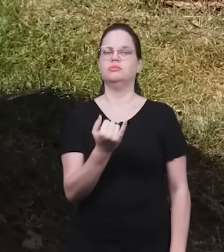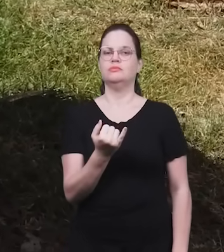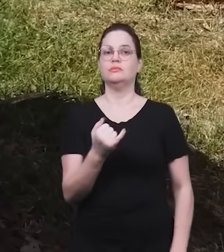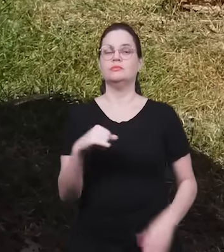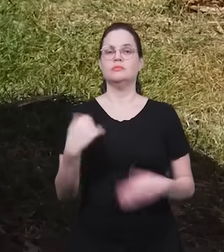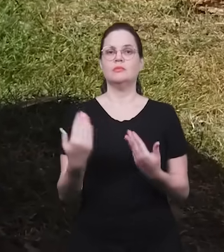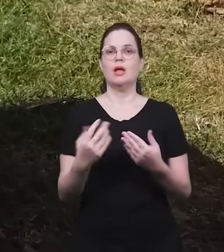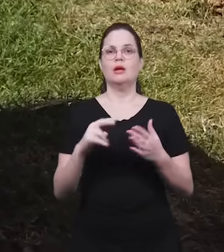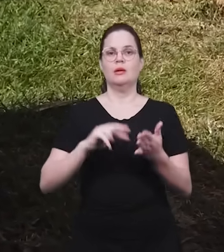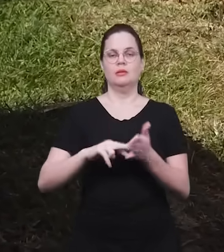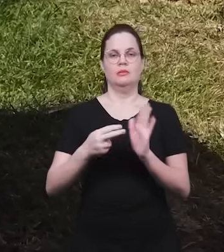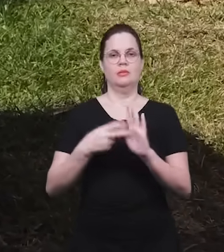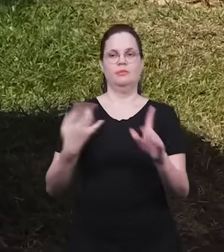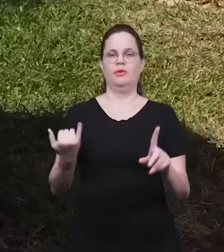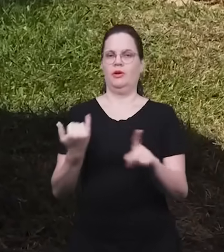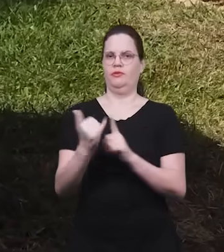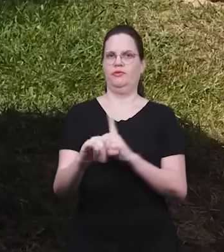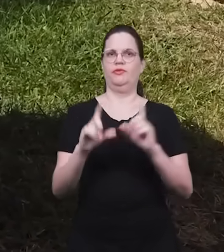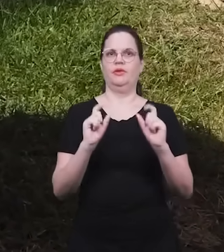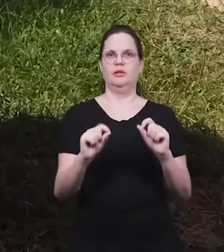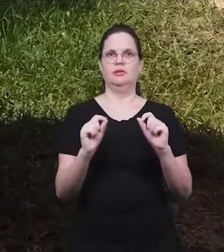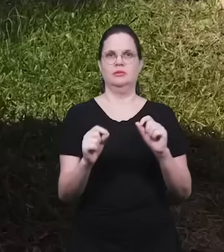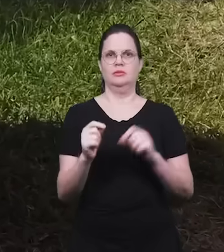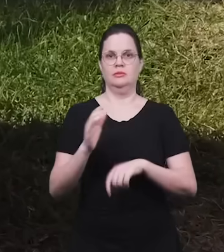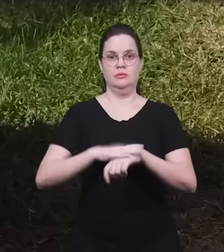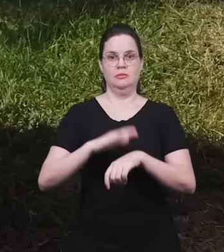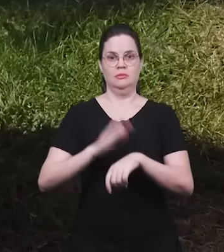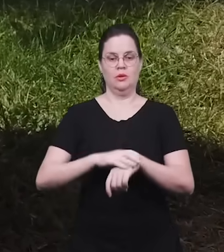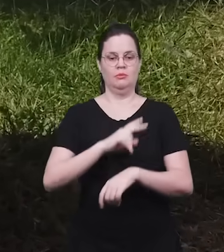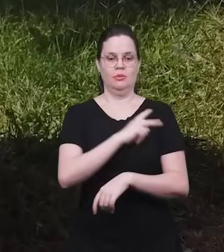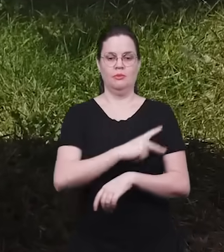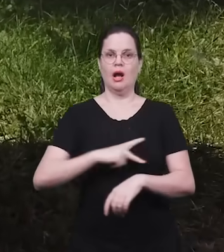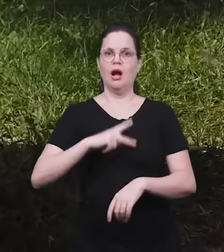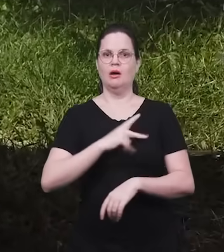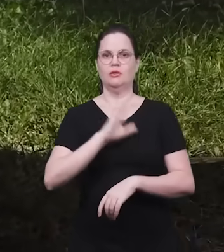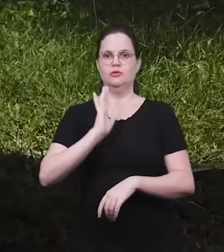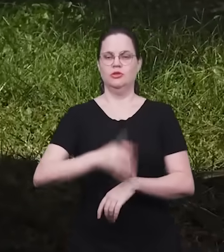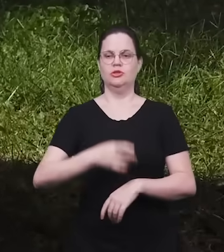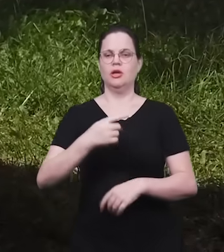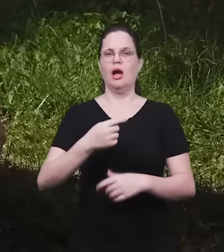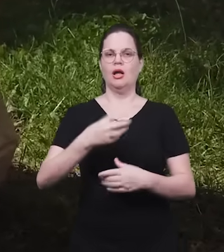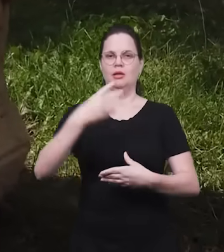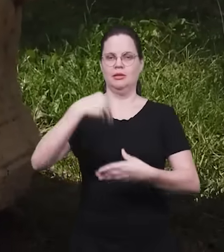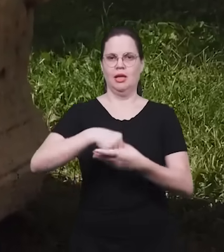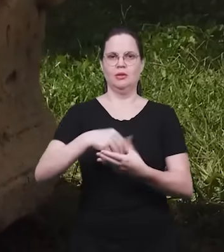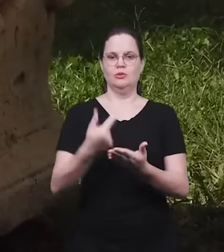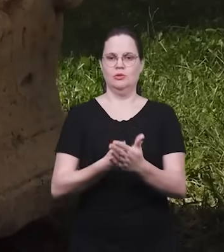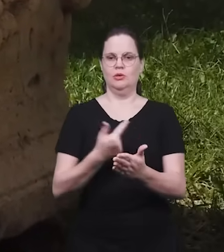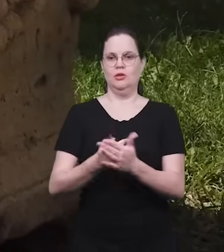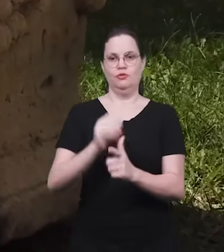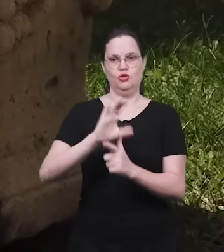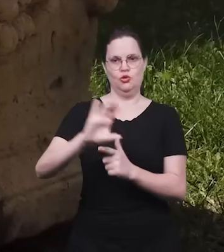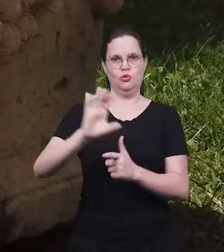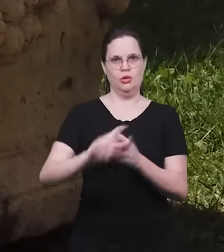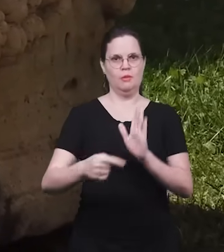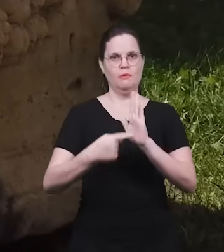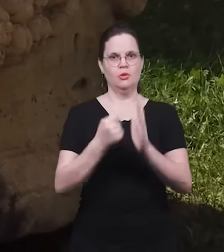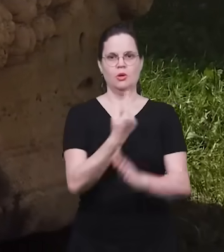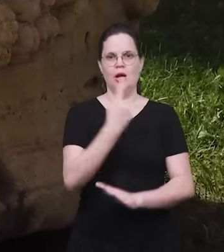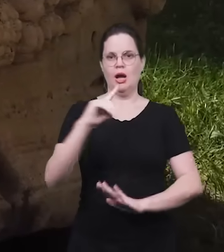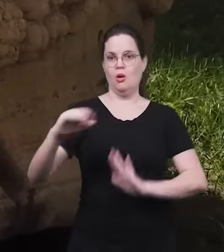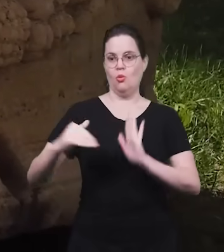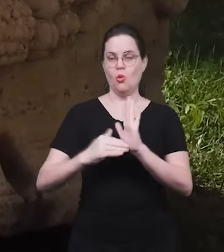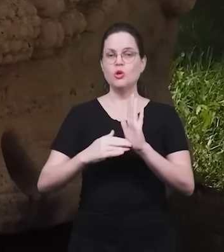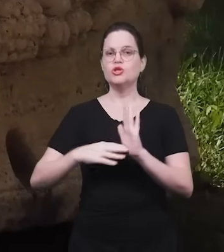tocada no contexto de uma profecia que foi até do próprio apóstolo Paulo, quando escreveu aos Coríntios, e ele disse que ao toque da